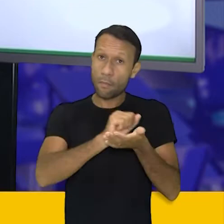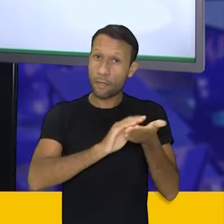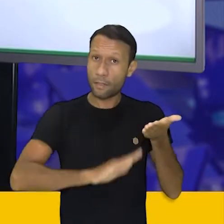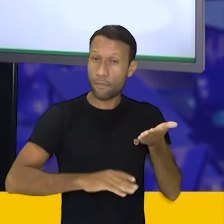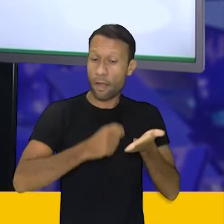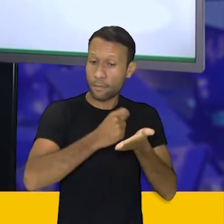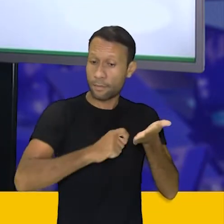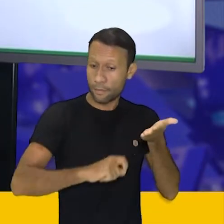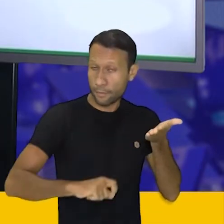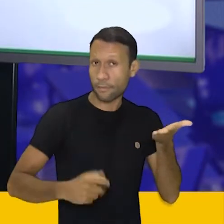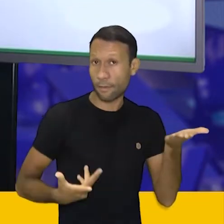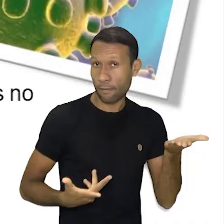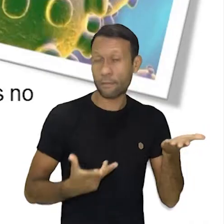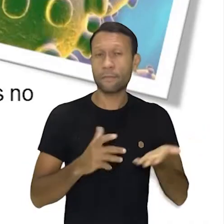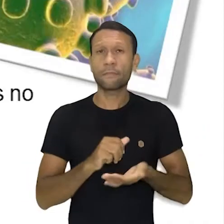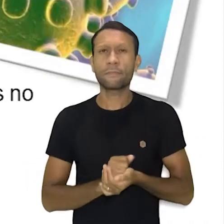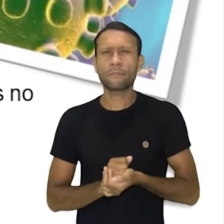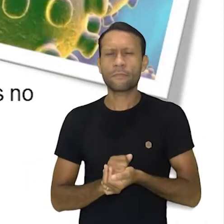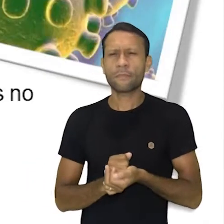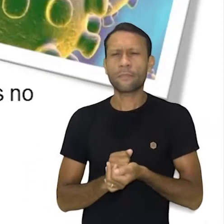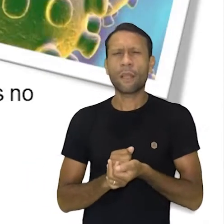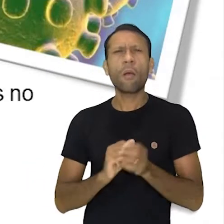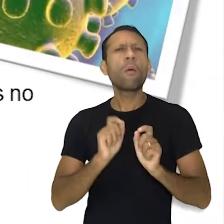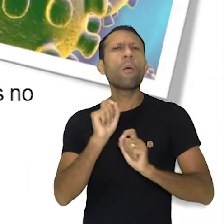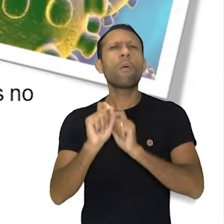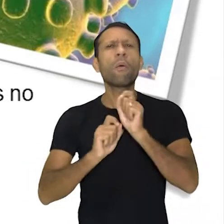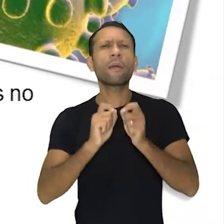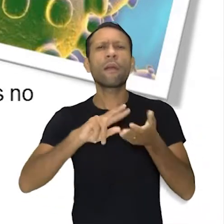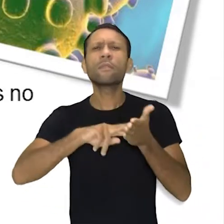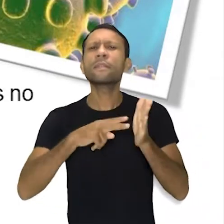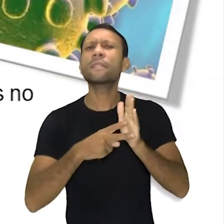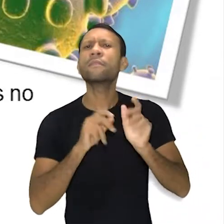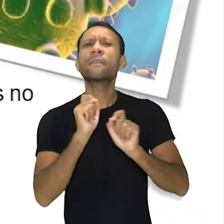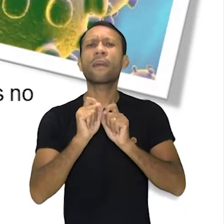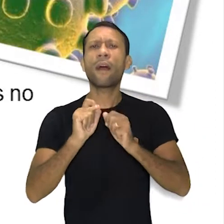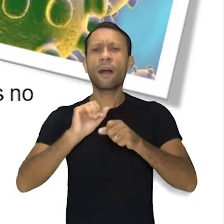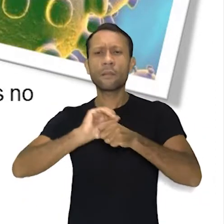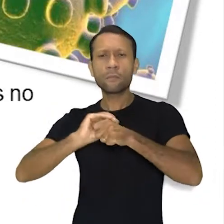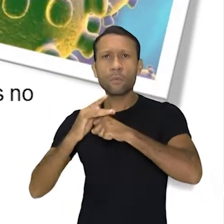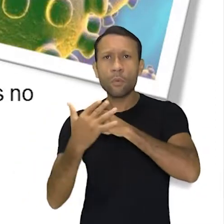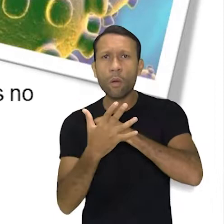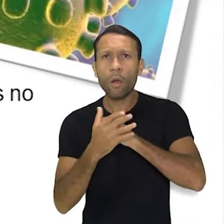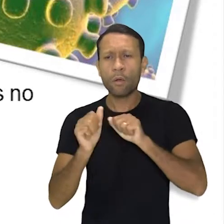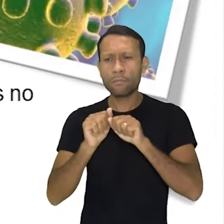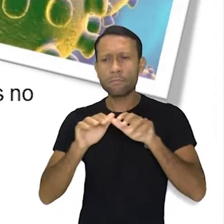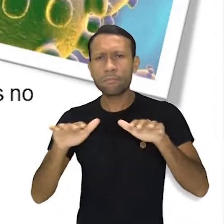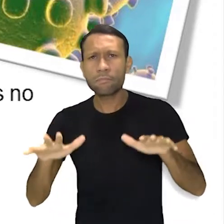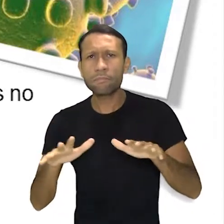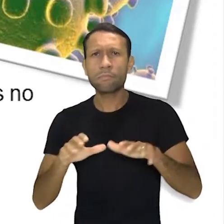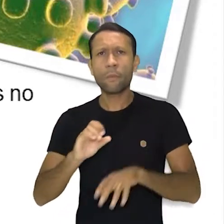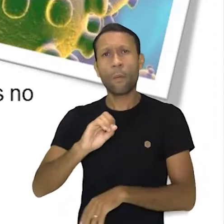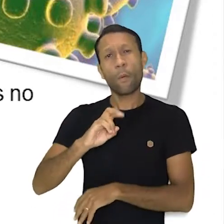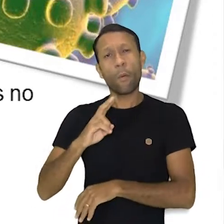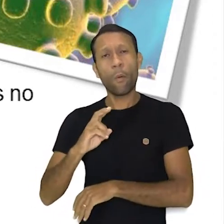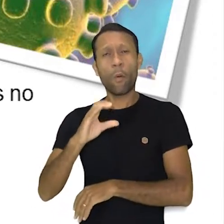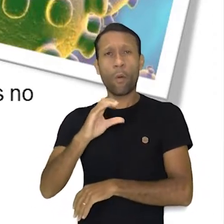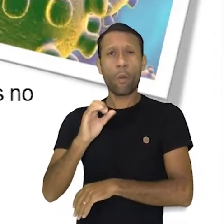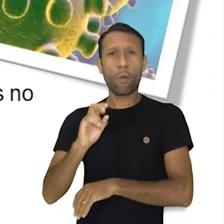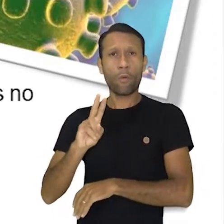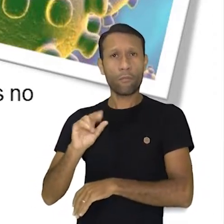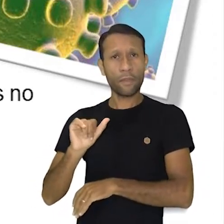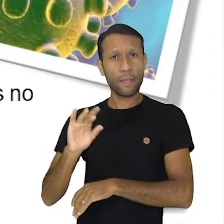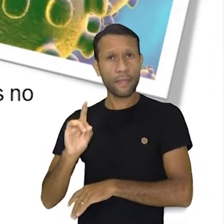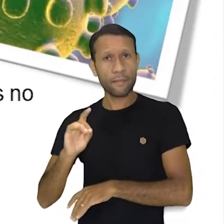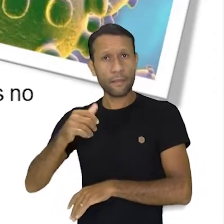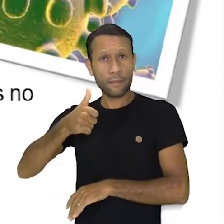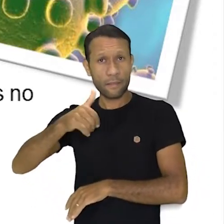escrita. E aí vocês deverão dizer o que é o coronavírus, o que é a Covid-19,